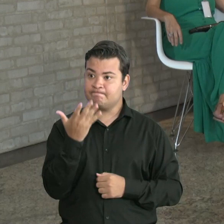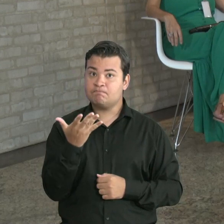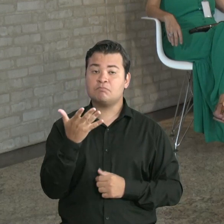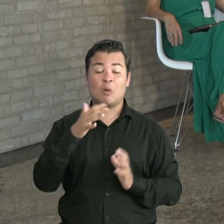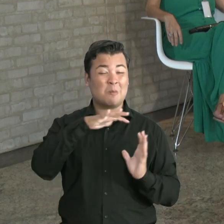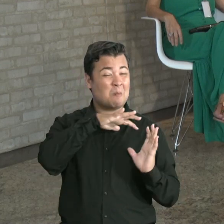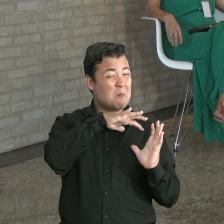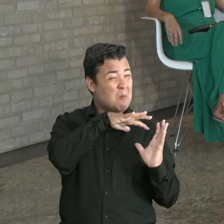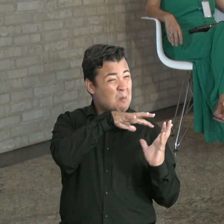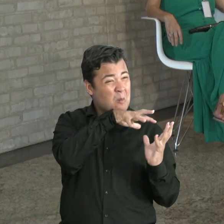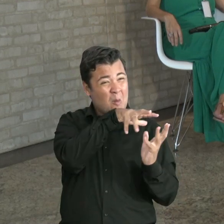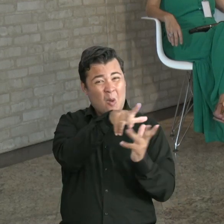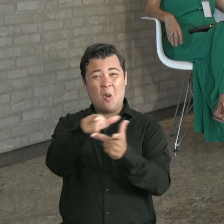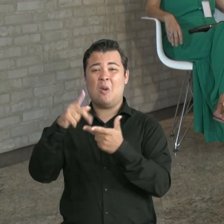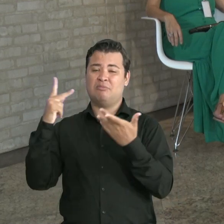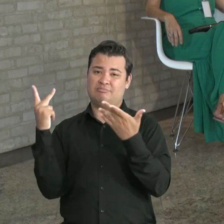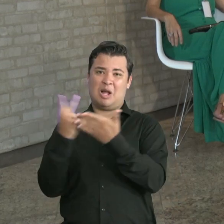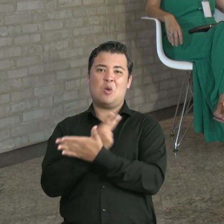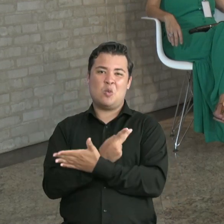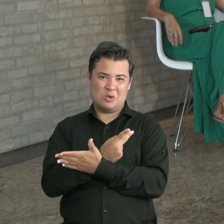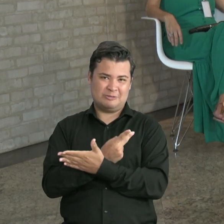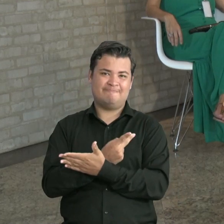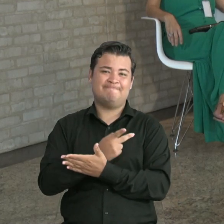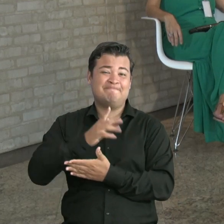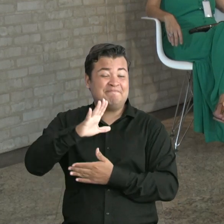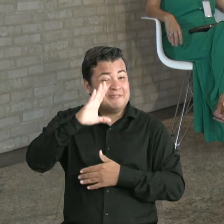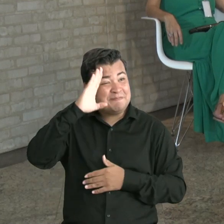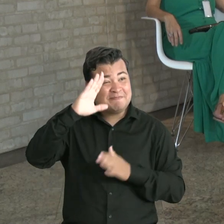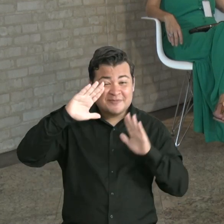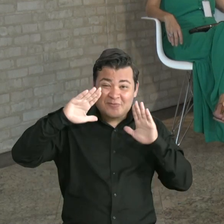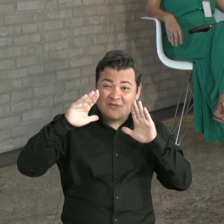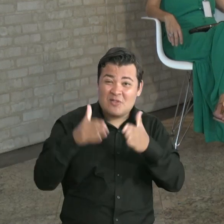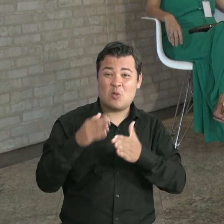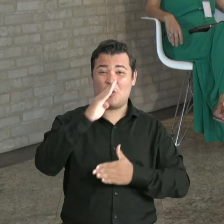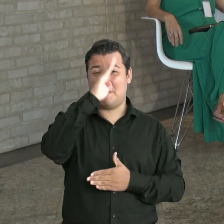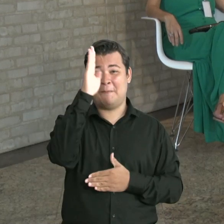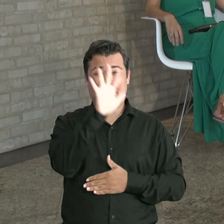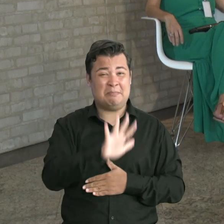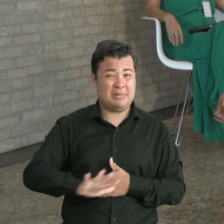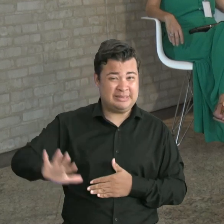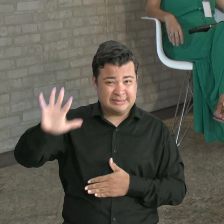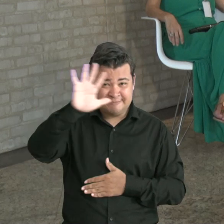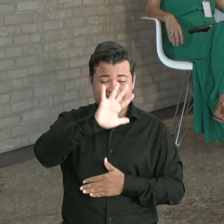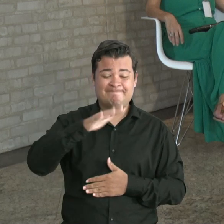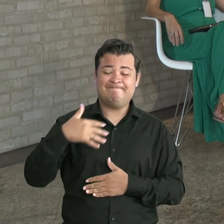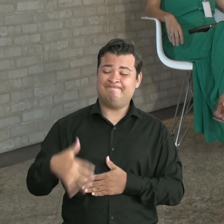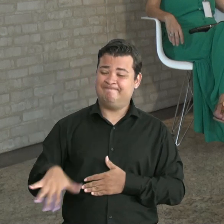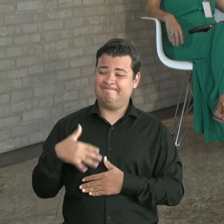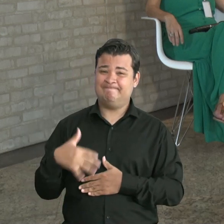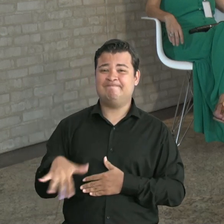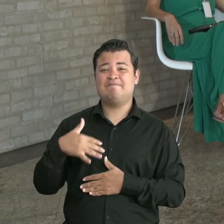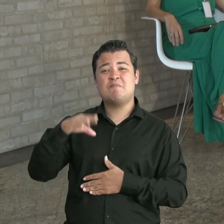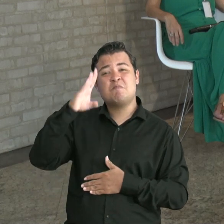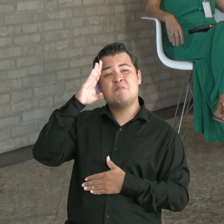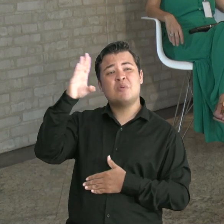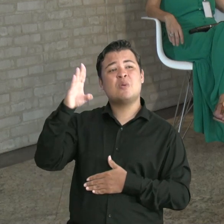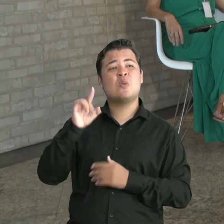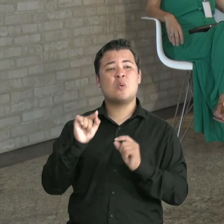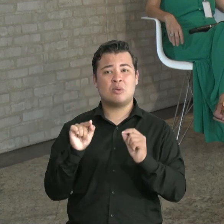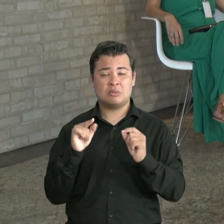mundial, mas é especificamente nacional também, e principalmente quando essas duas